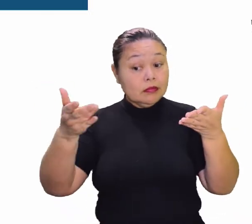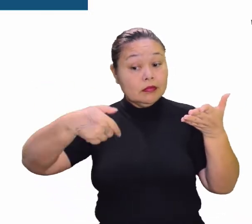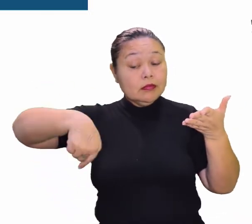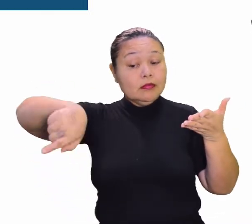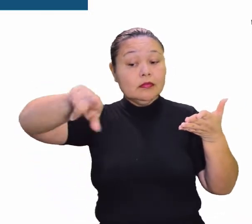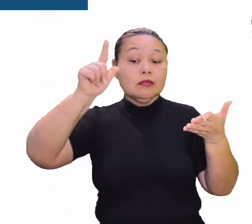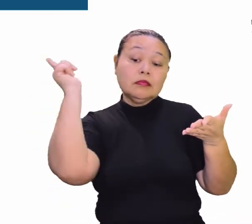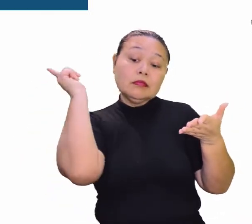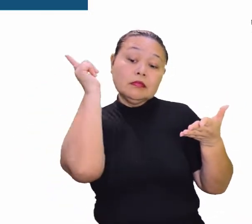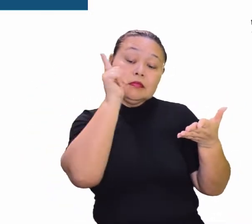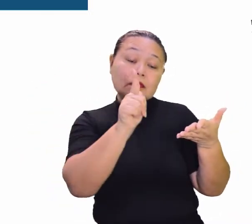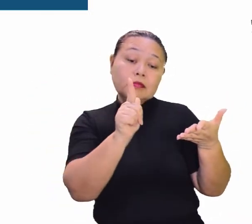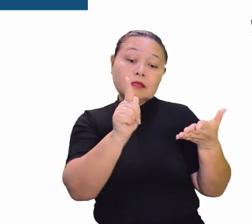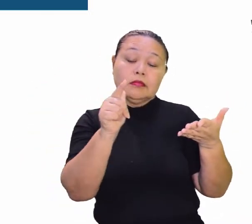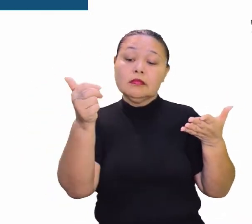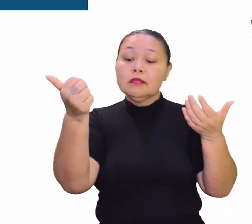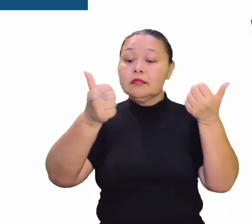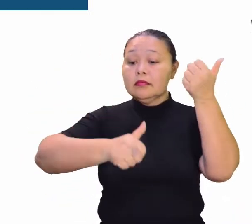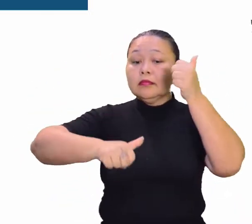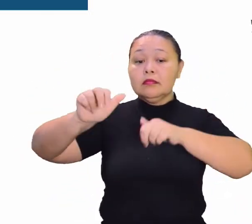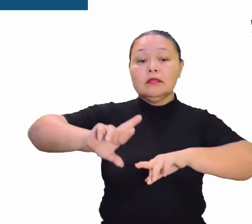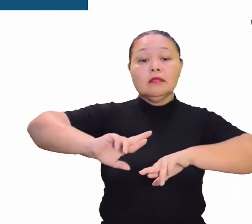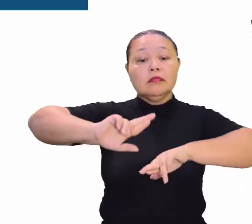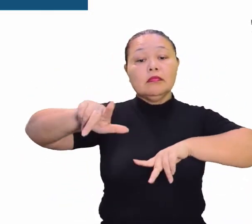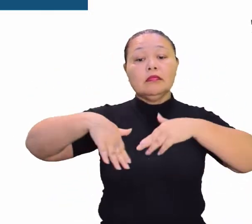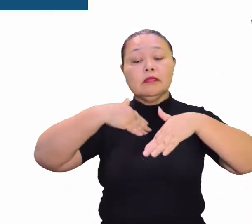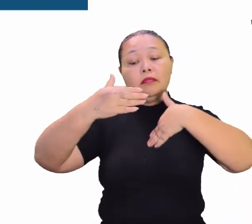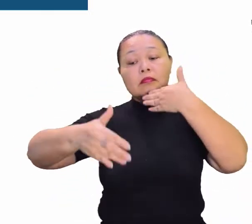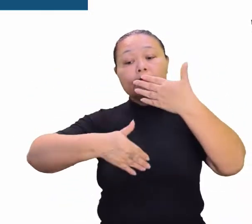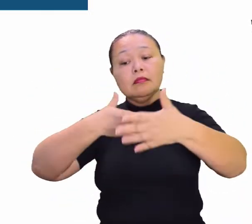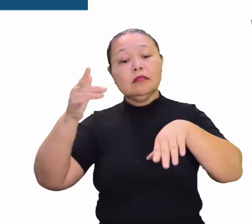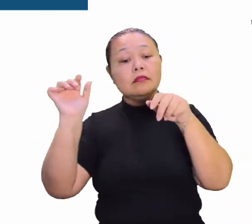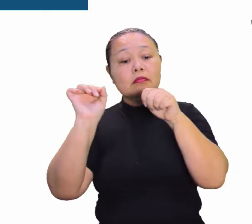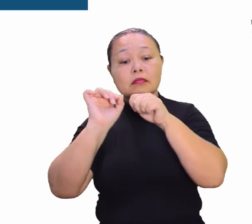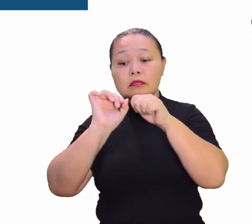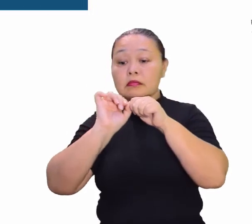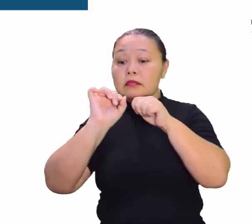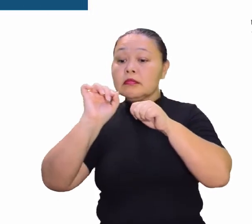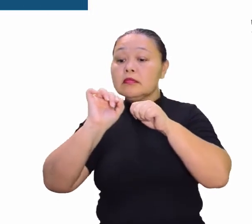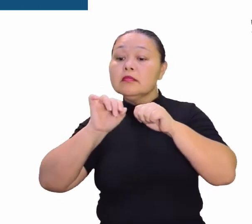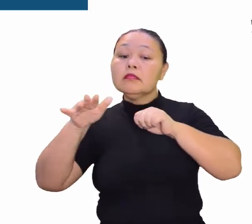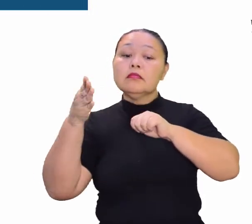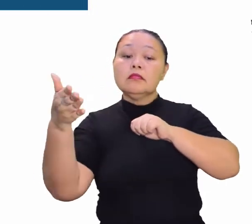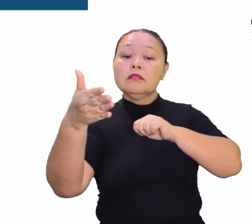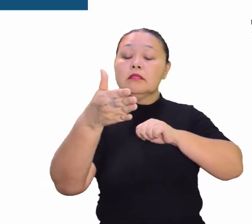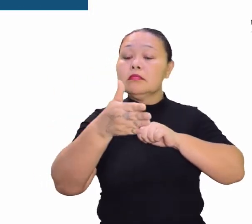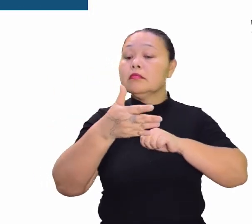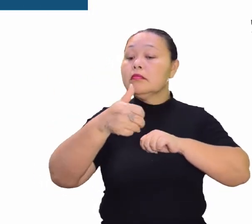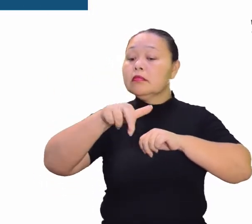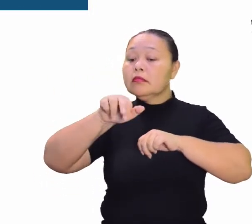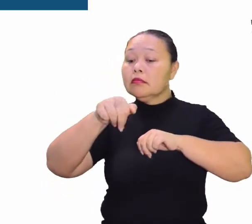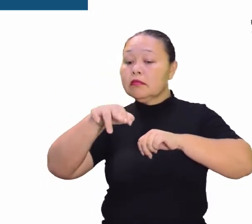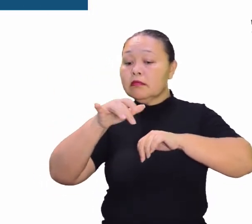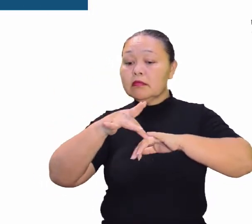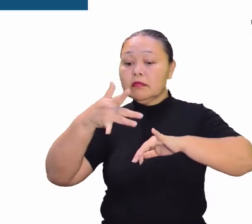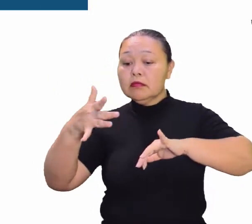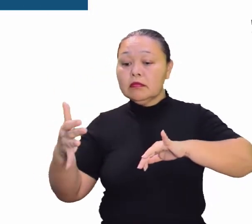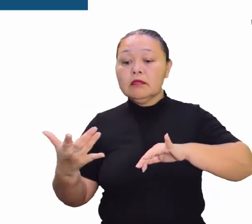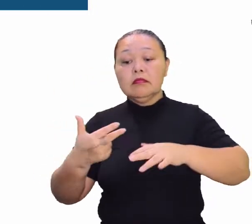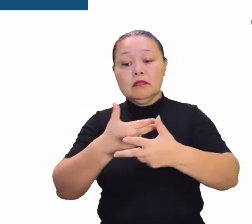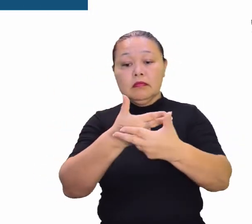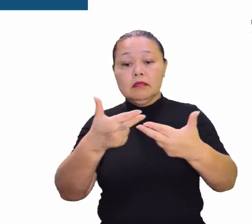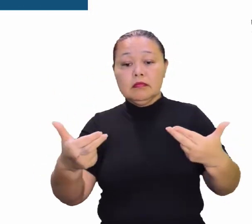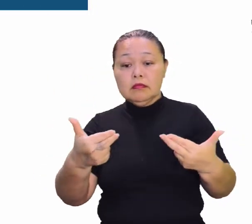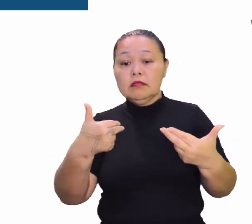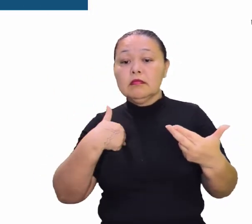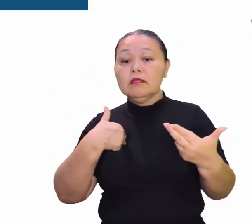você consiga Analisar diferentes processos de produção ou circulação de riquezas e suas